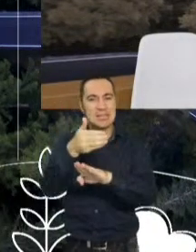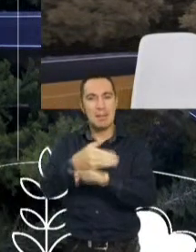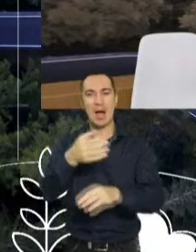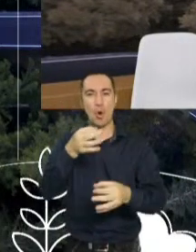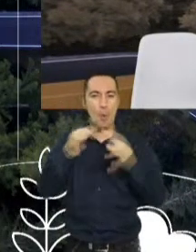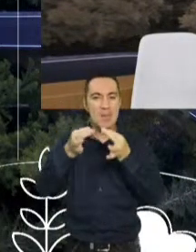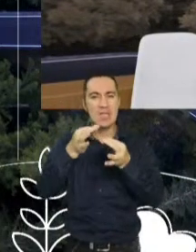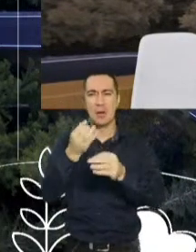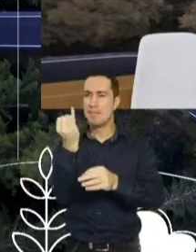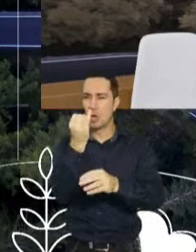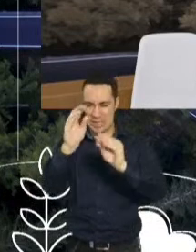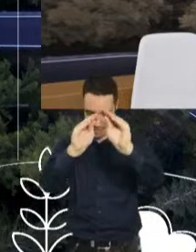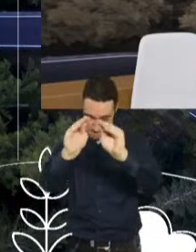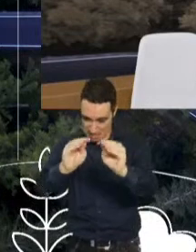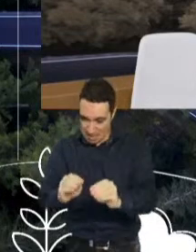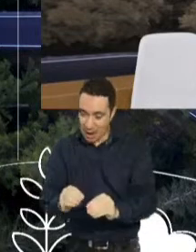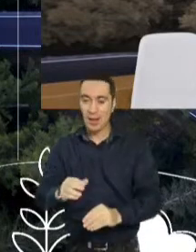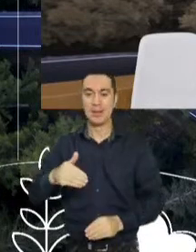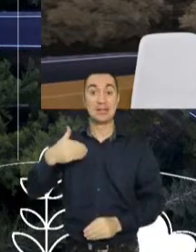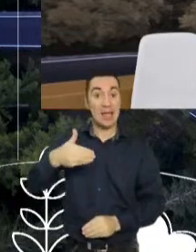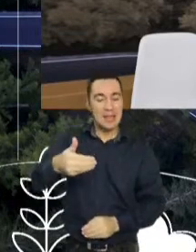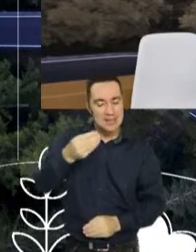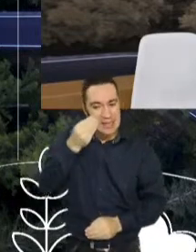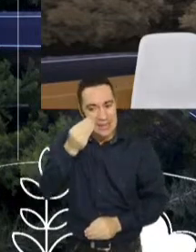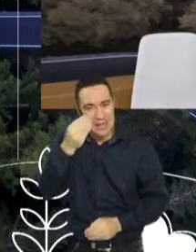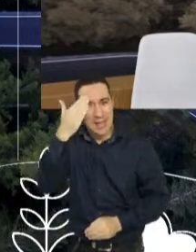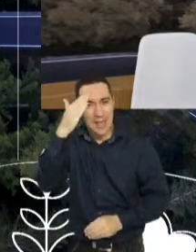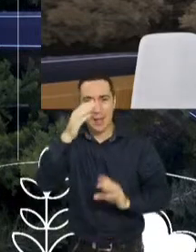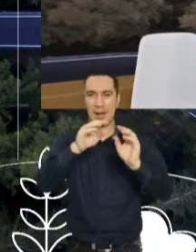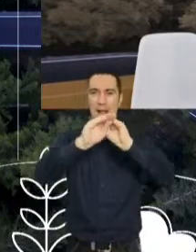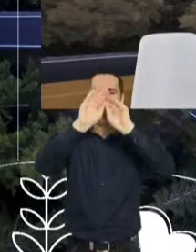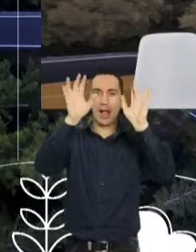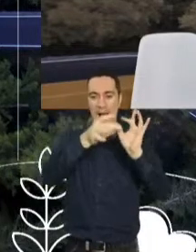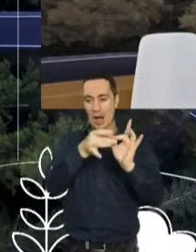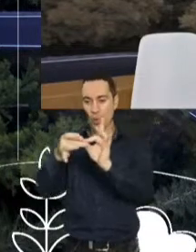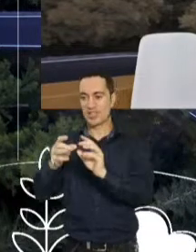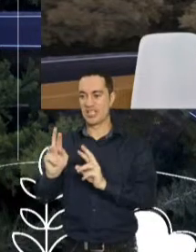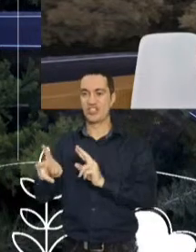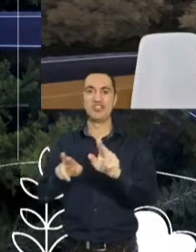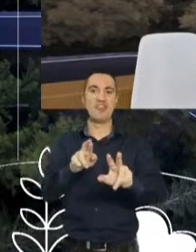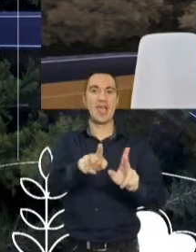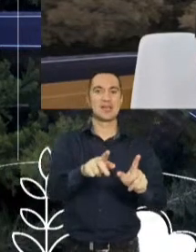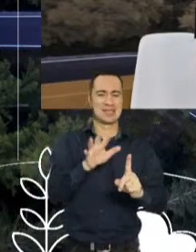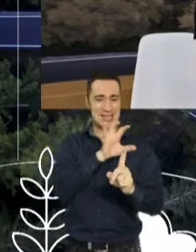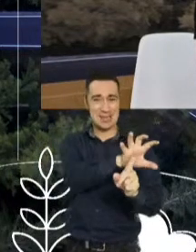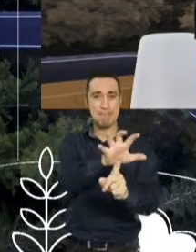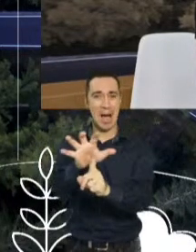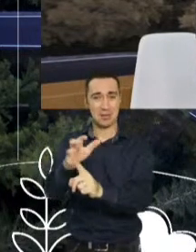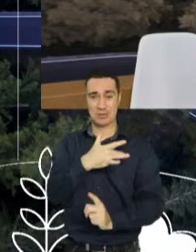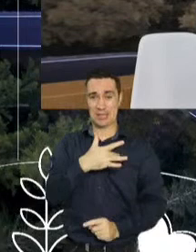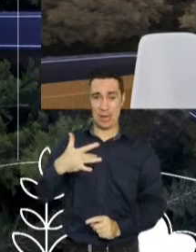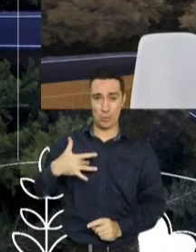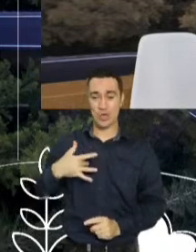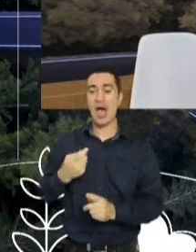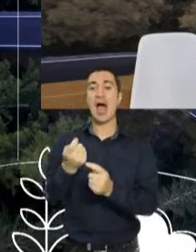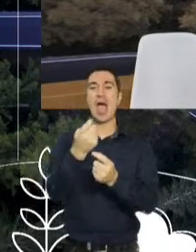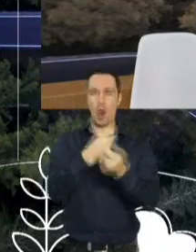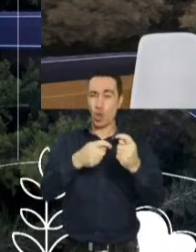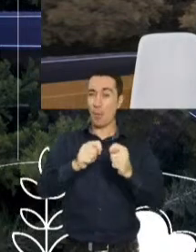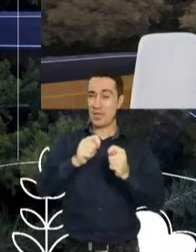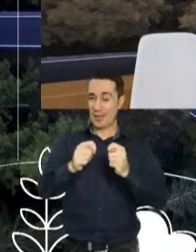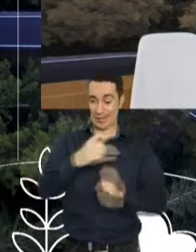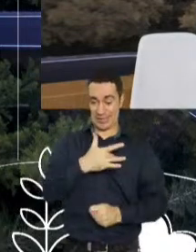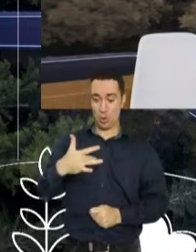trazendo a importância, tentando entender melhor essas diferenças e esses impactos. Economia da